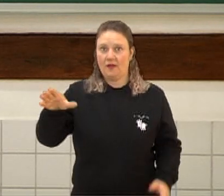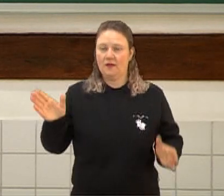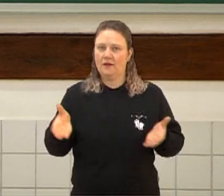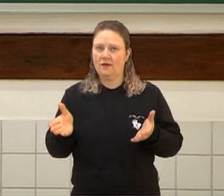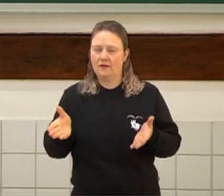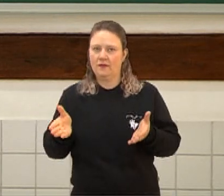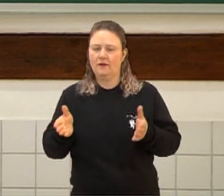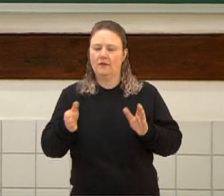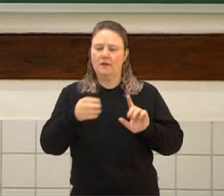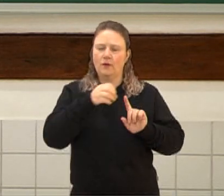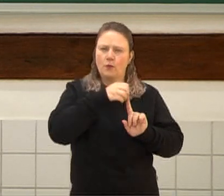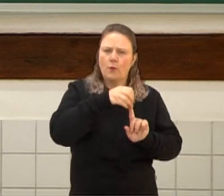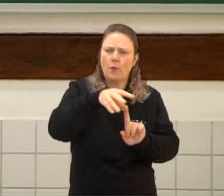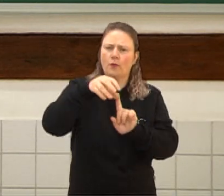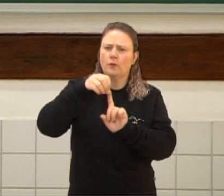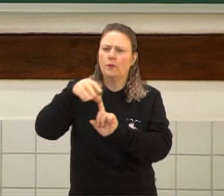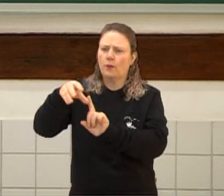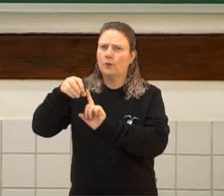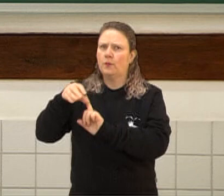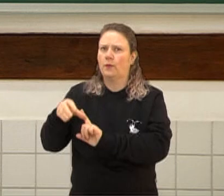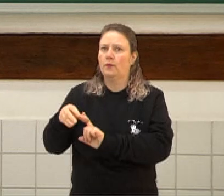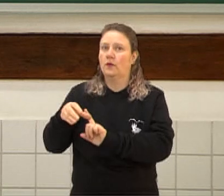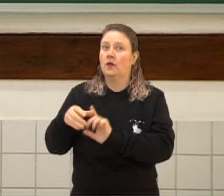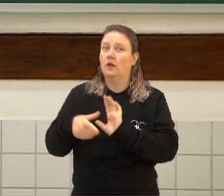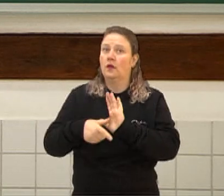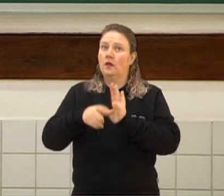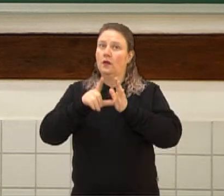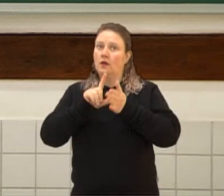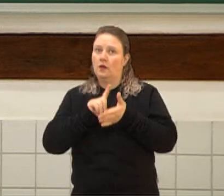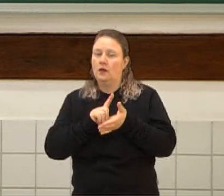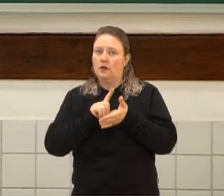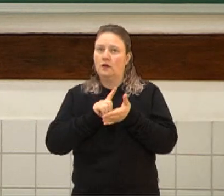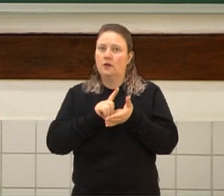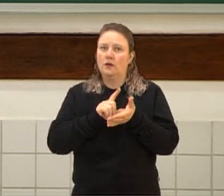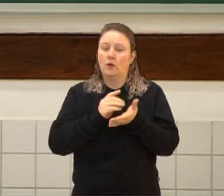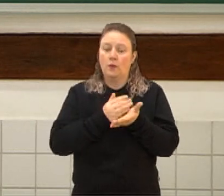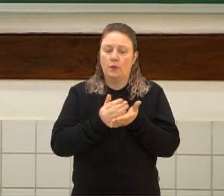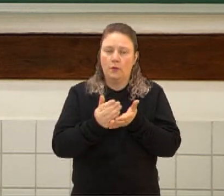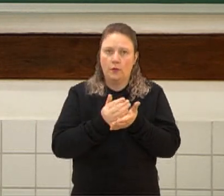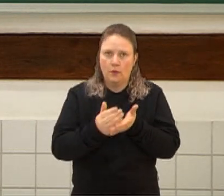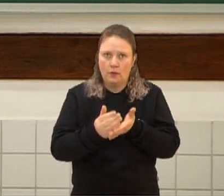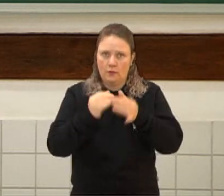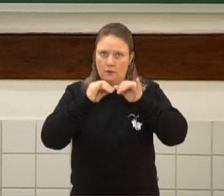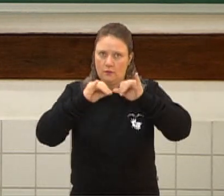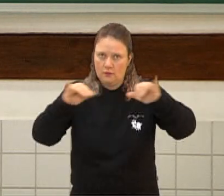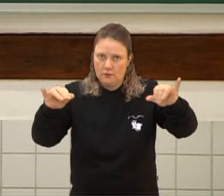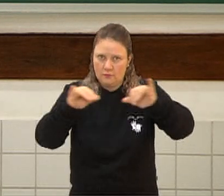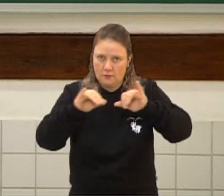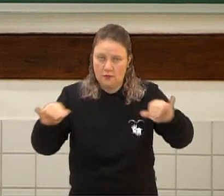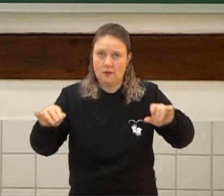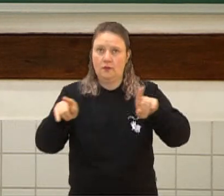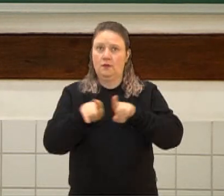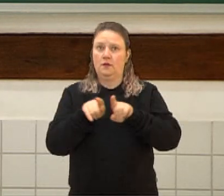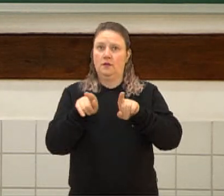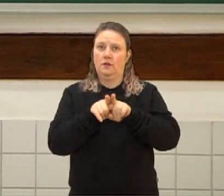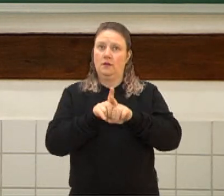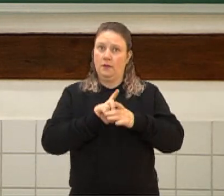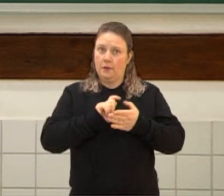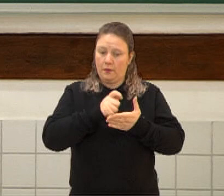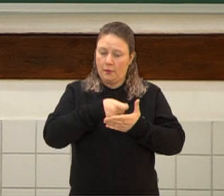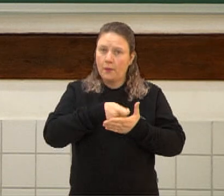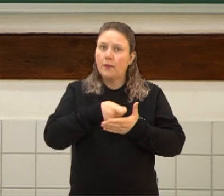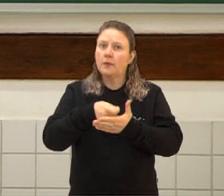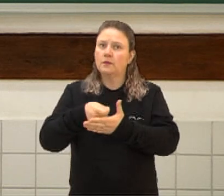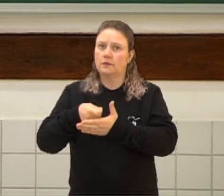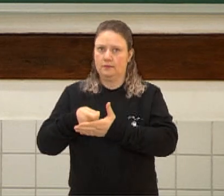vocês algumas recomendações e, ao mesmo tempo, uma cobrança aí que a gente precisa fazer a cada aula. Você